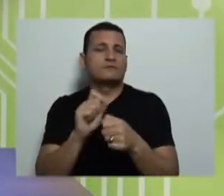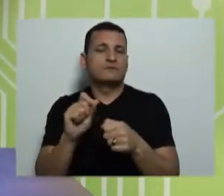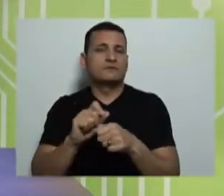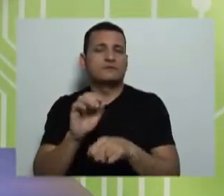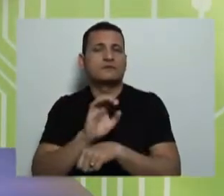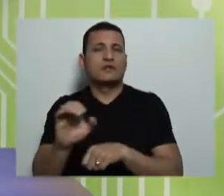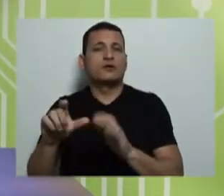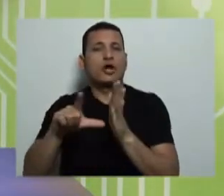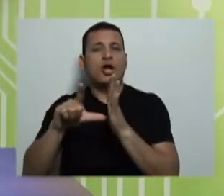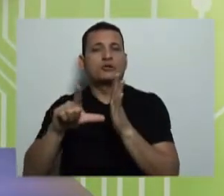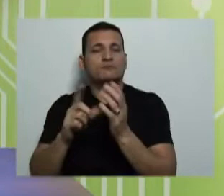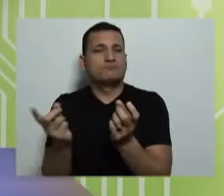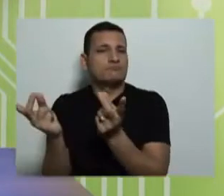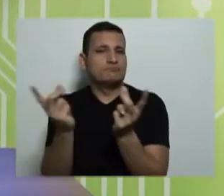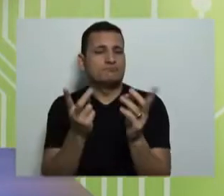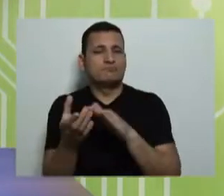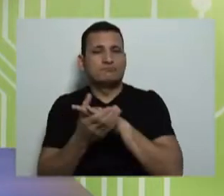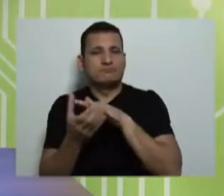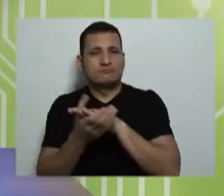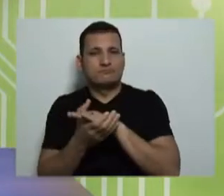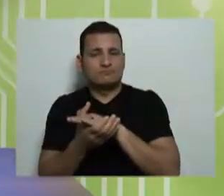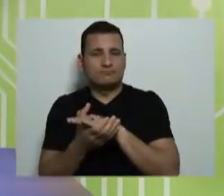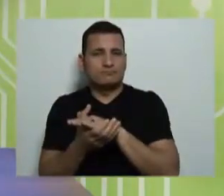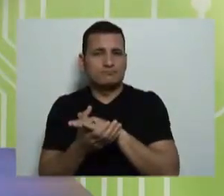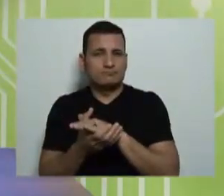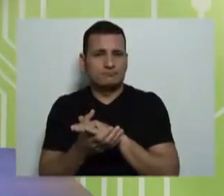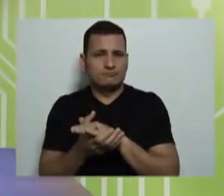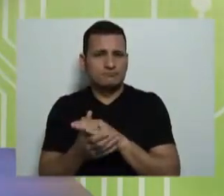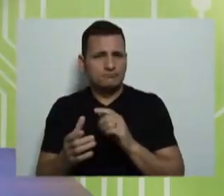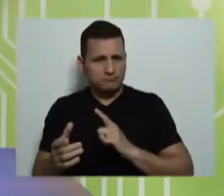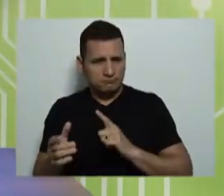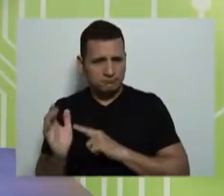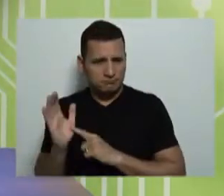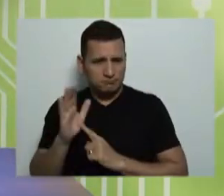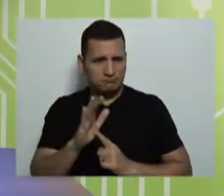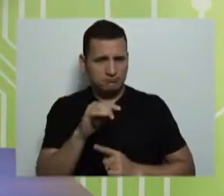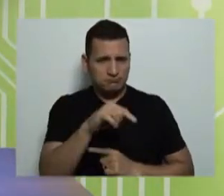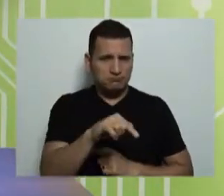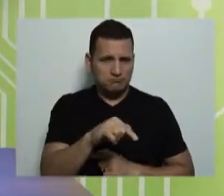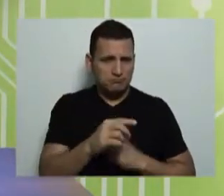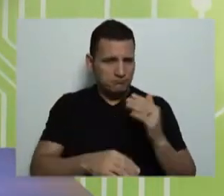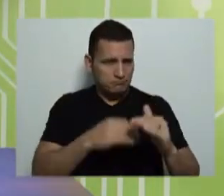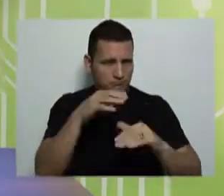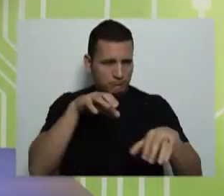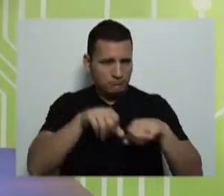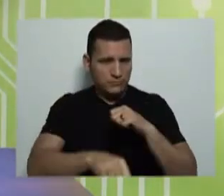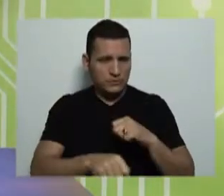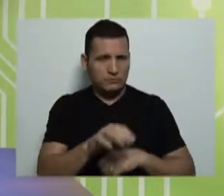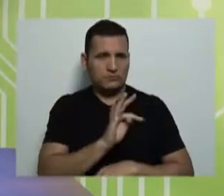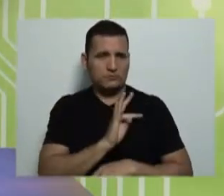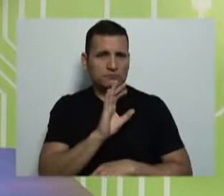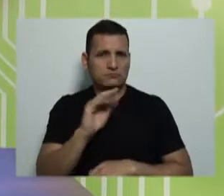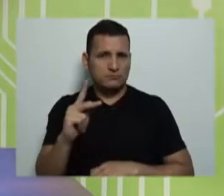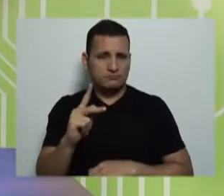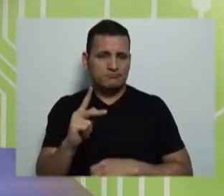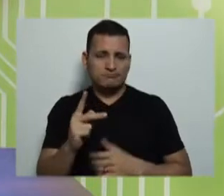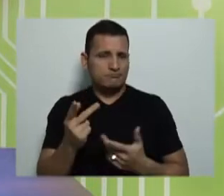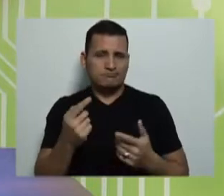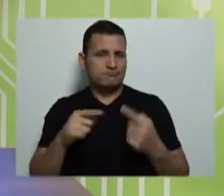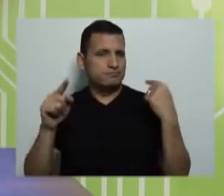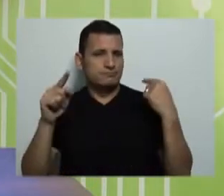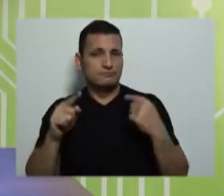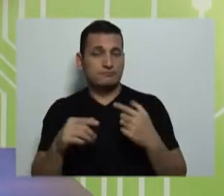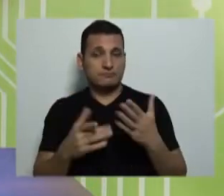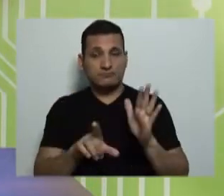vende calçados, varejo? Vai estar colaborando com a formação dele de técnico em cooperativismo? Não vai. Então a legislação